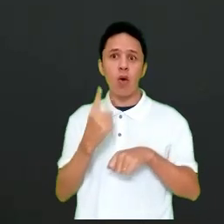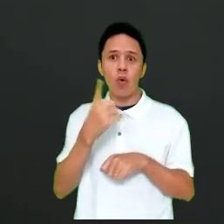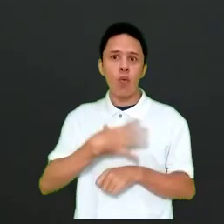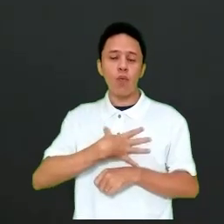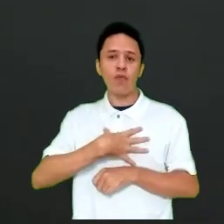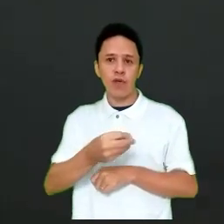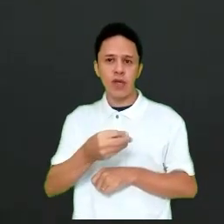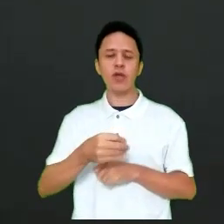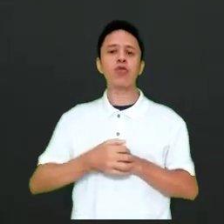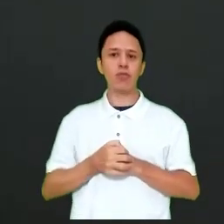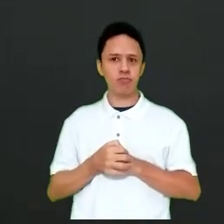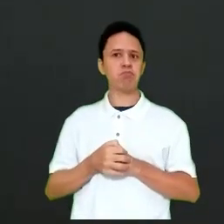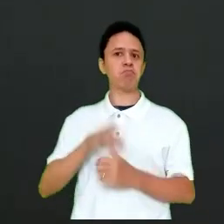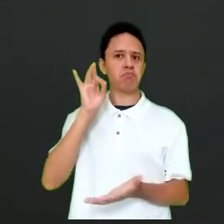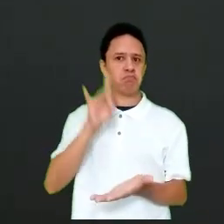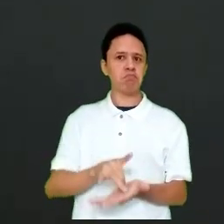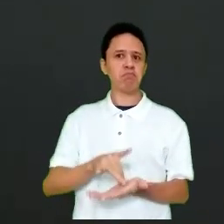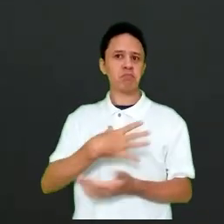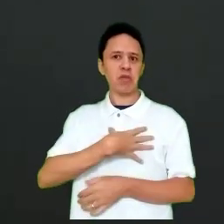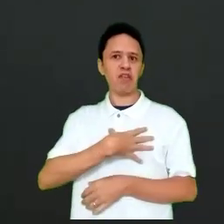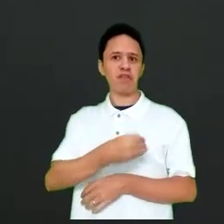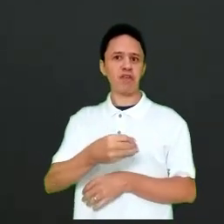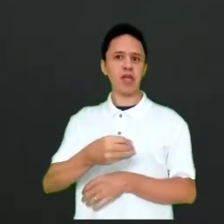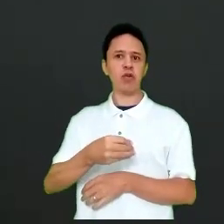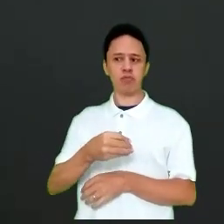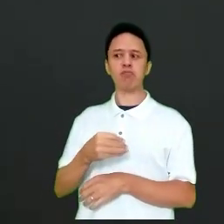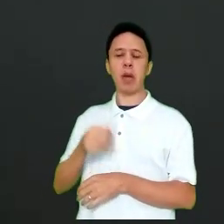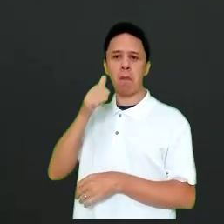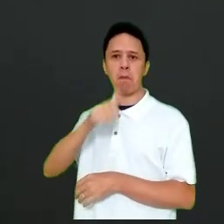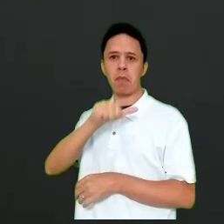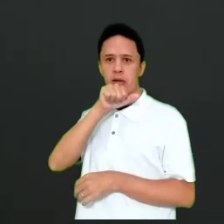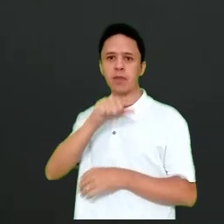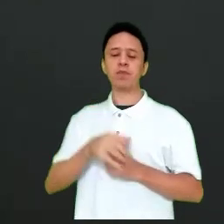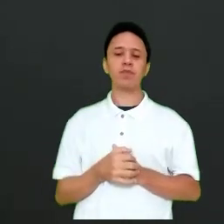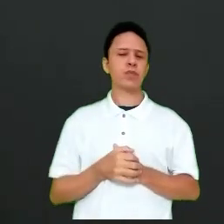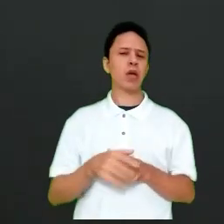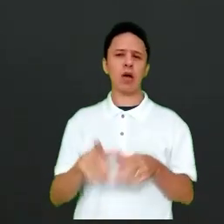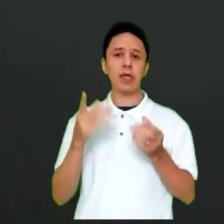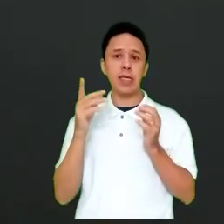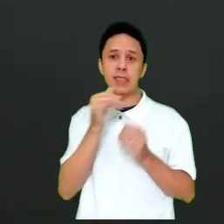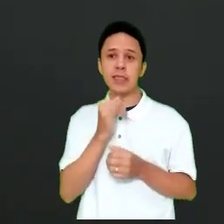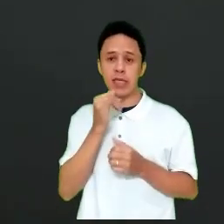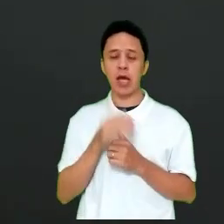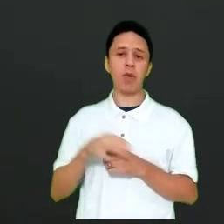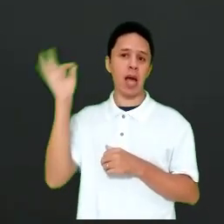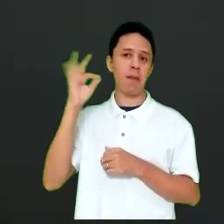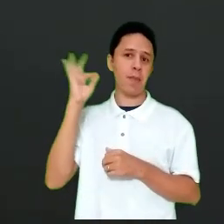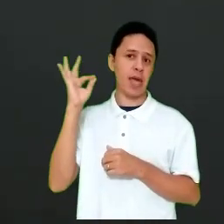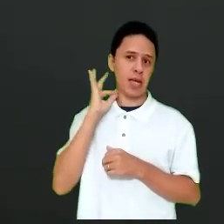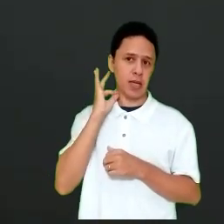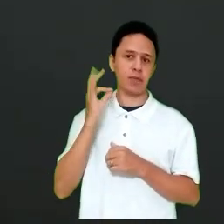um filho. Esse aqui é o legítimo filho da mãe. Na partenogênese, olha o esquema, estou te dando um exemplo da